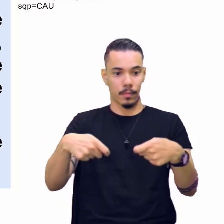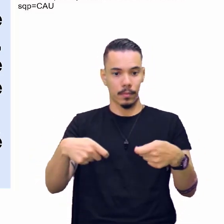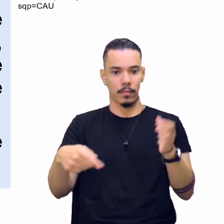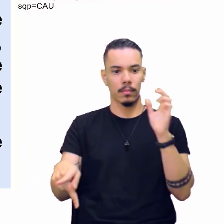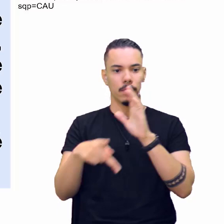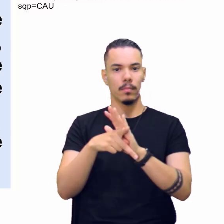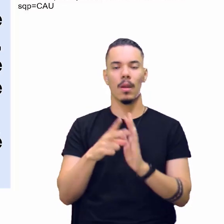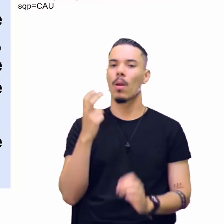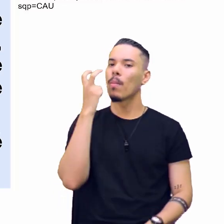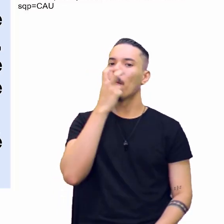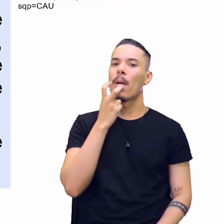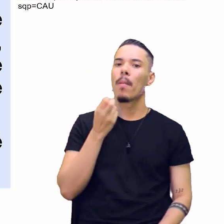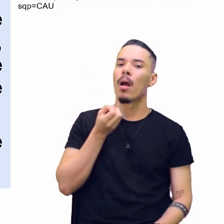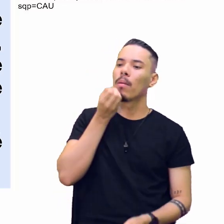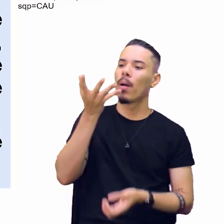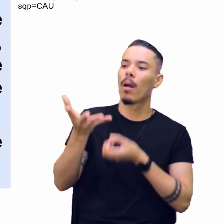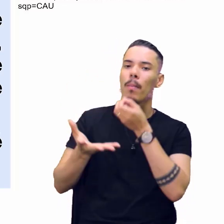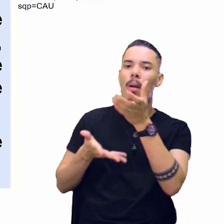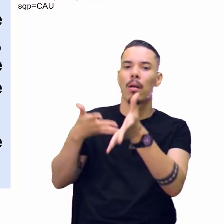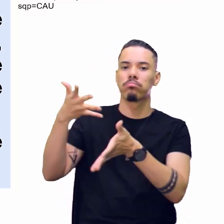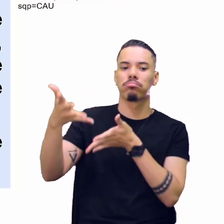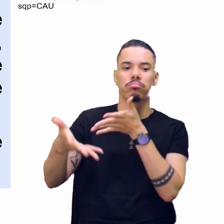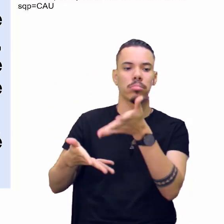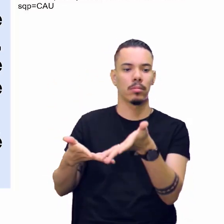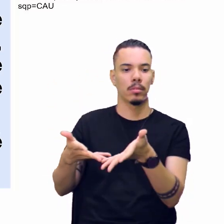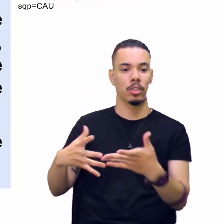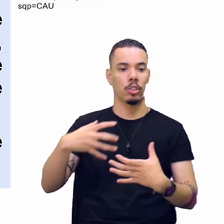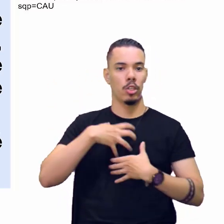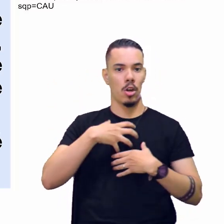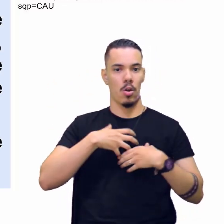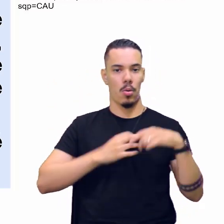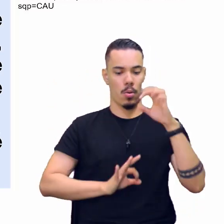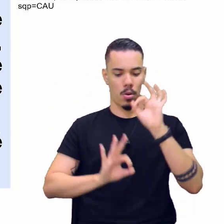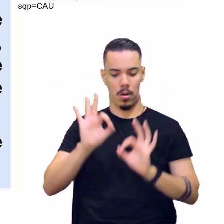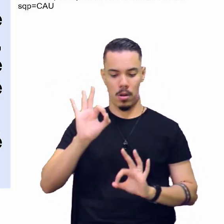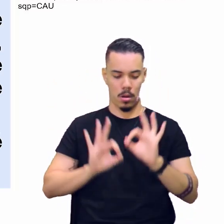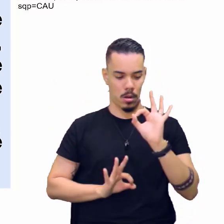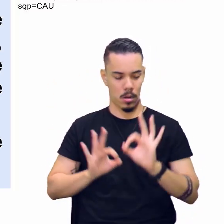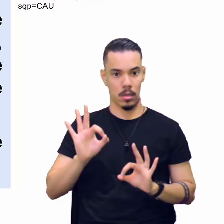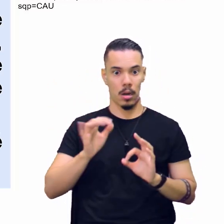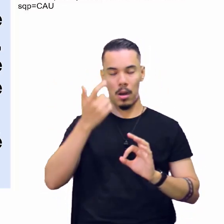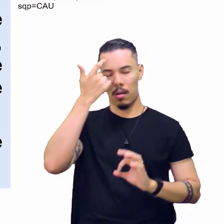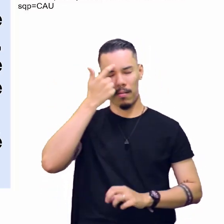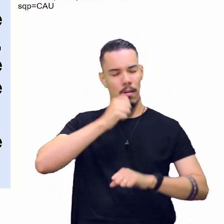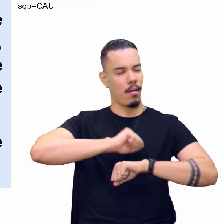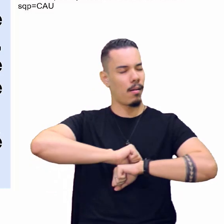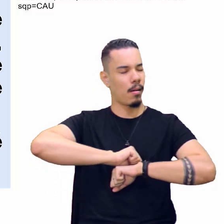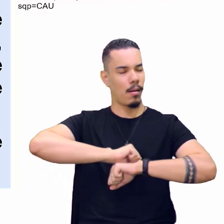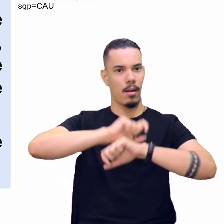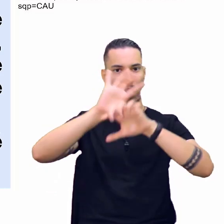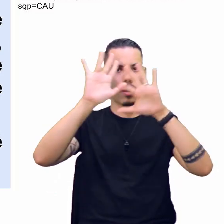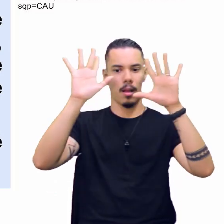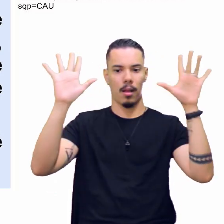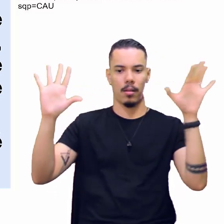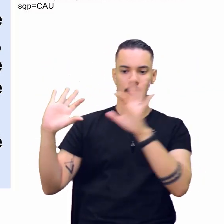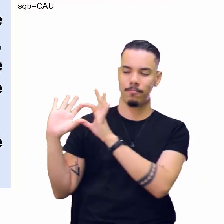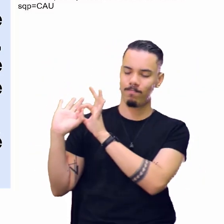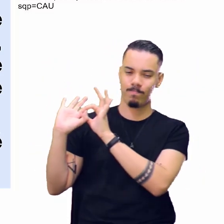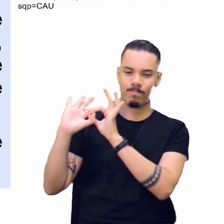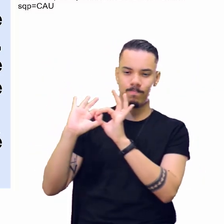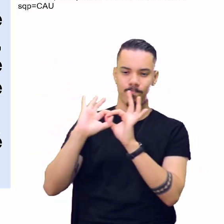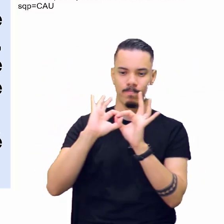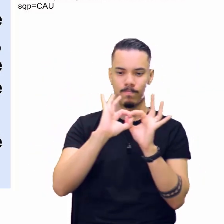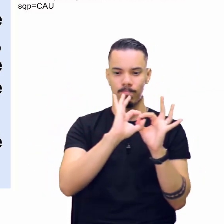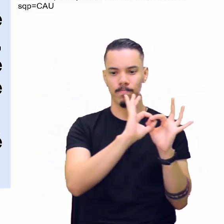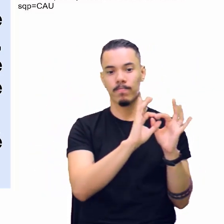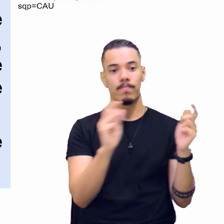expressar-se oralmente, de forma organizada, clara, coerente, para